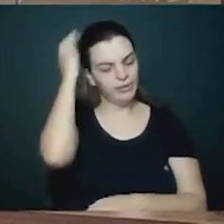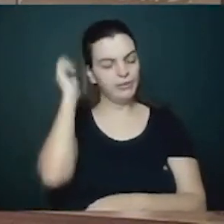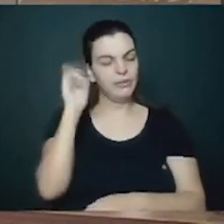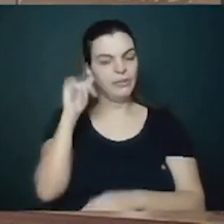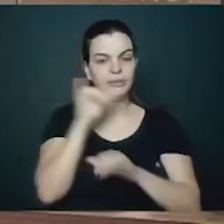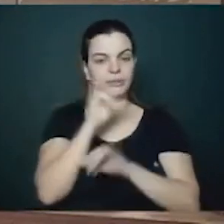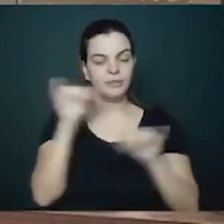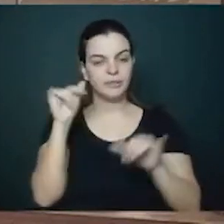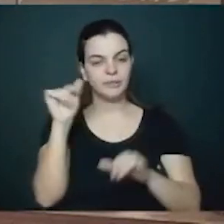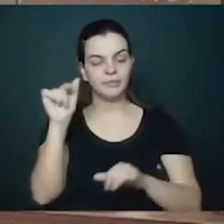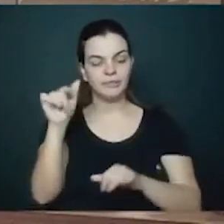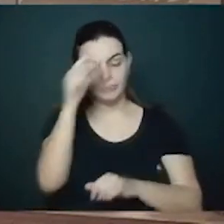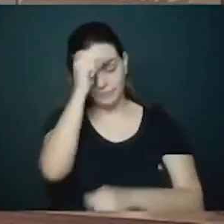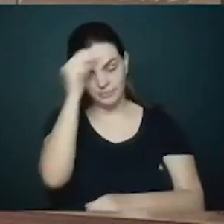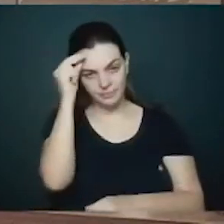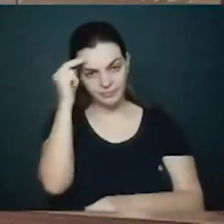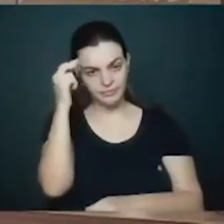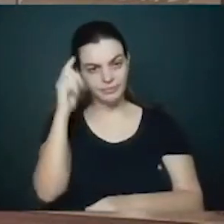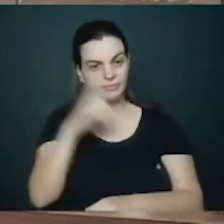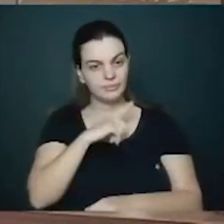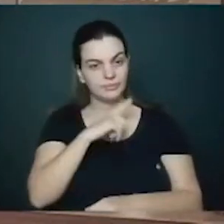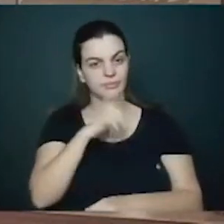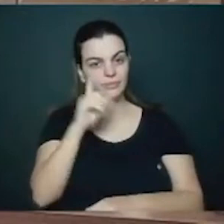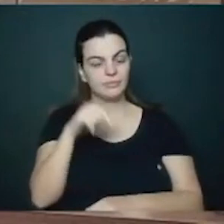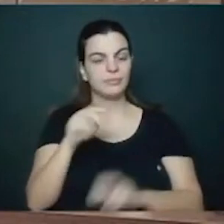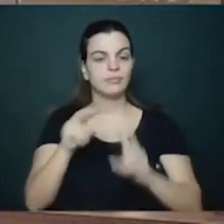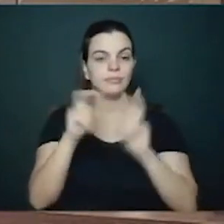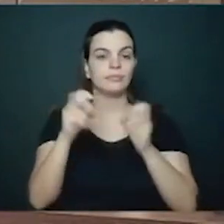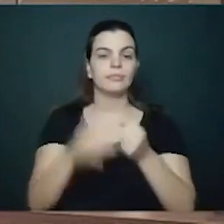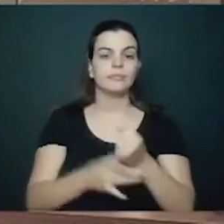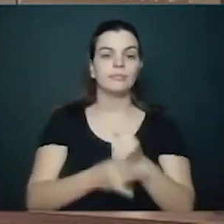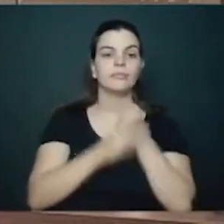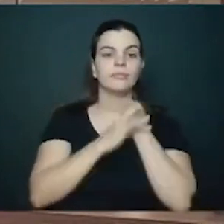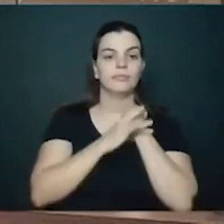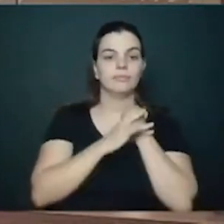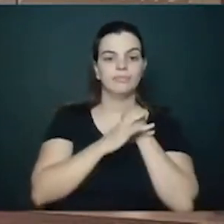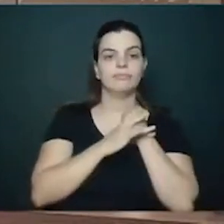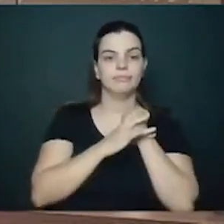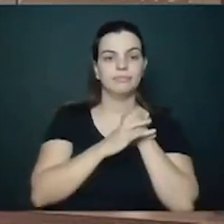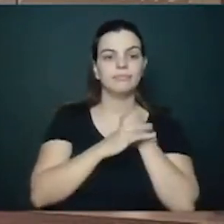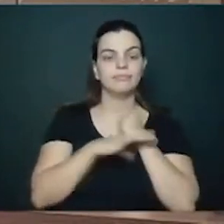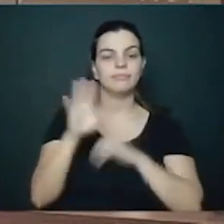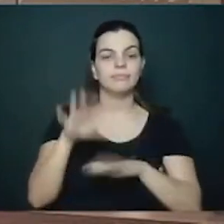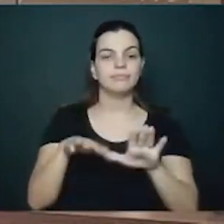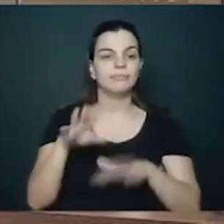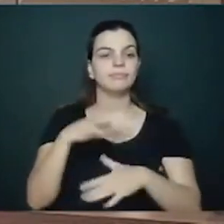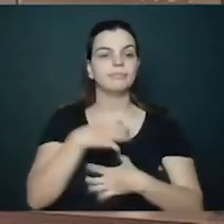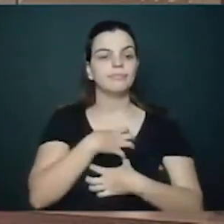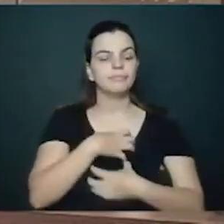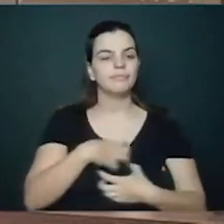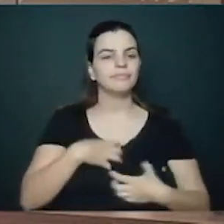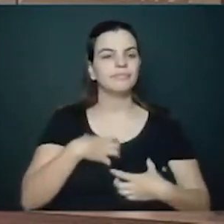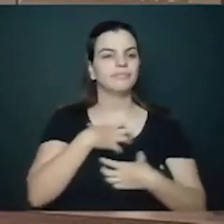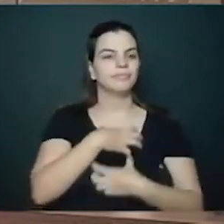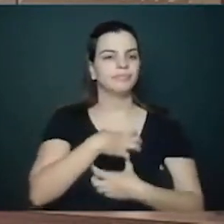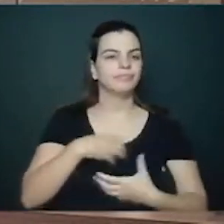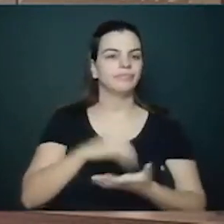demanda que é por segurança, essa sensação de segurança, não só a sensação, mas tem que ser aumentada, a gente sempre está